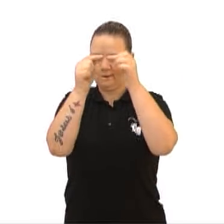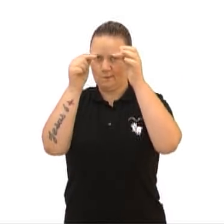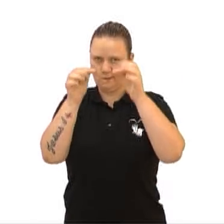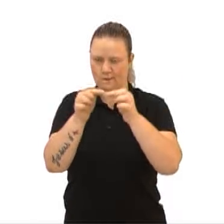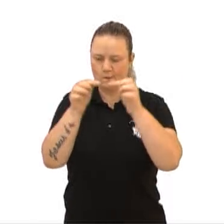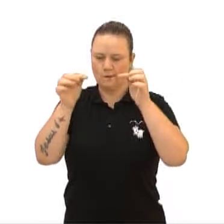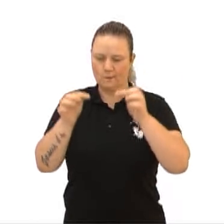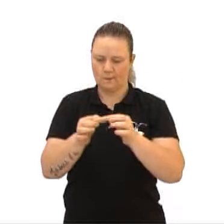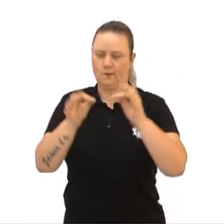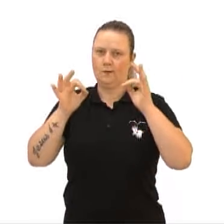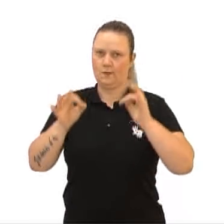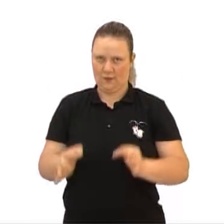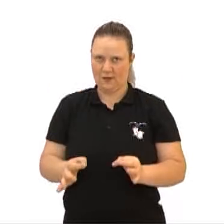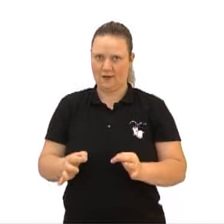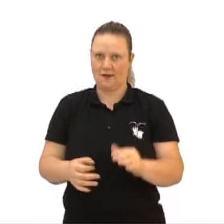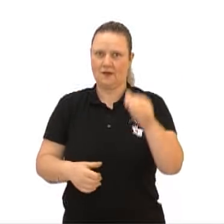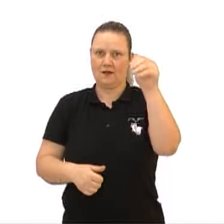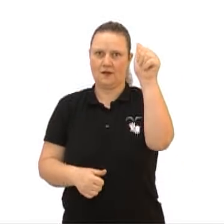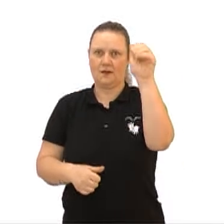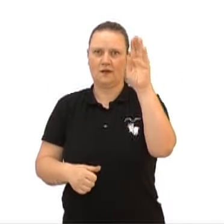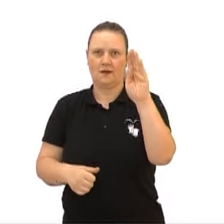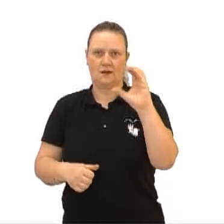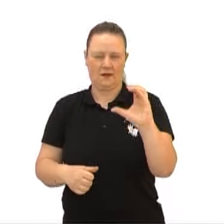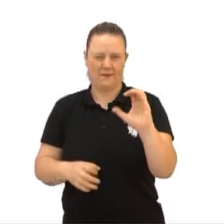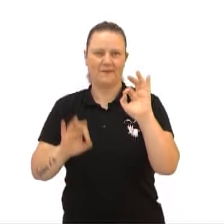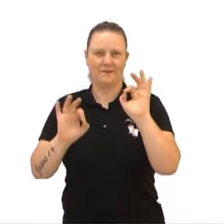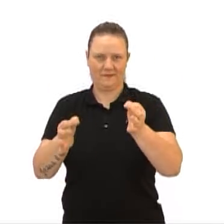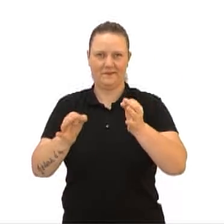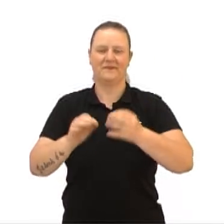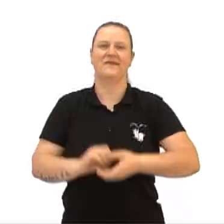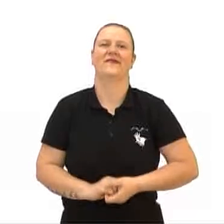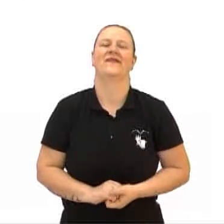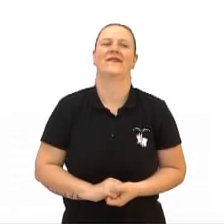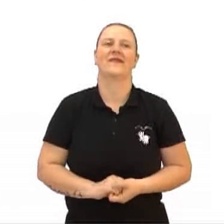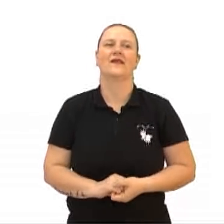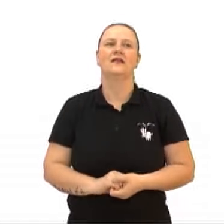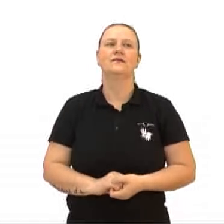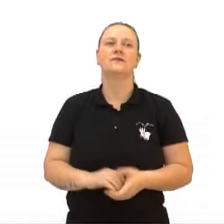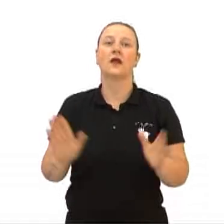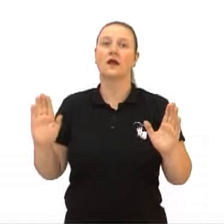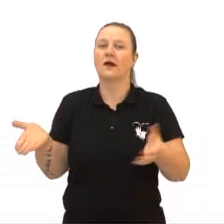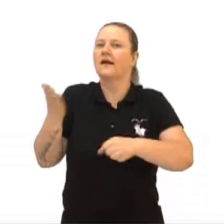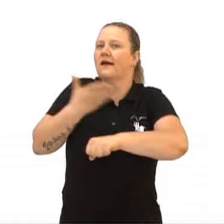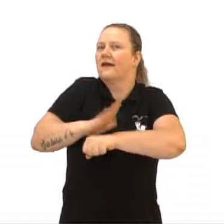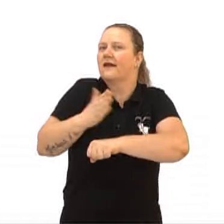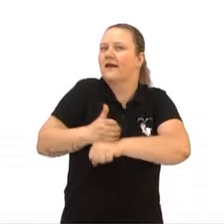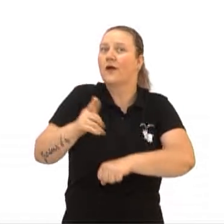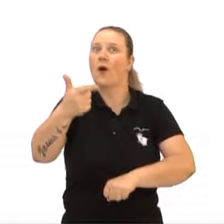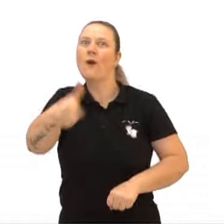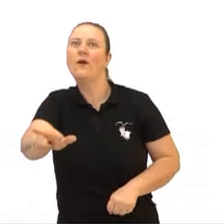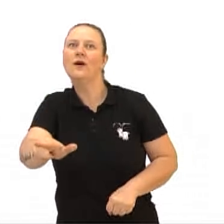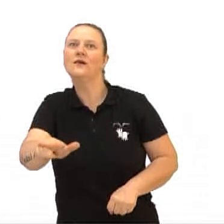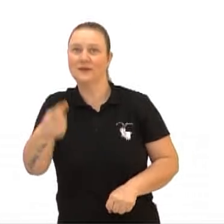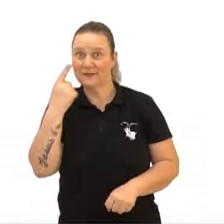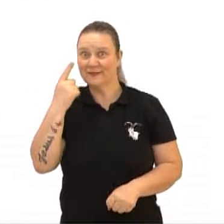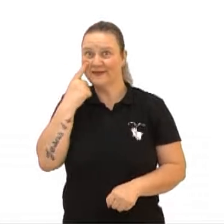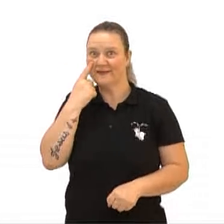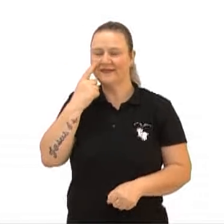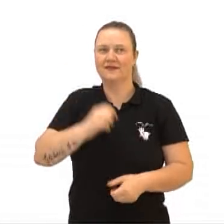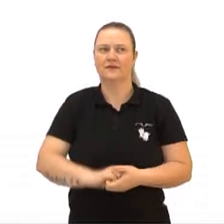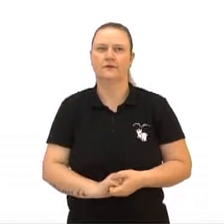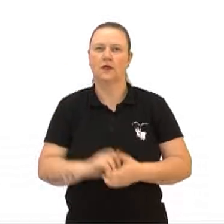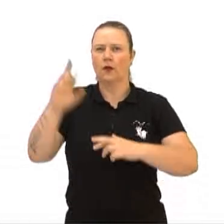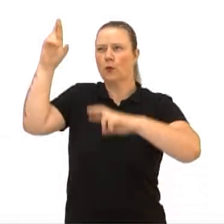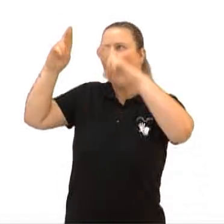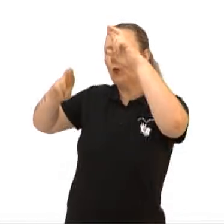letra B e a letra C que nós realizamos ali anteriormente, beleza? Então, vamos fazer mais um exercício? Olha só,